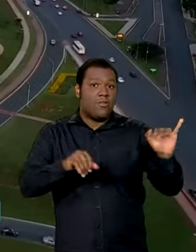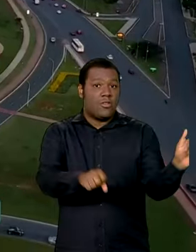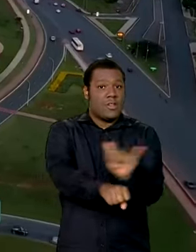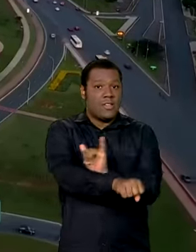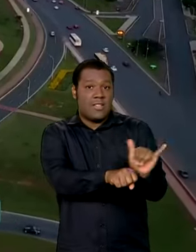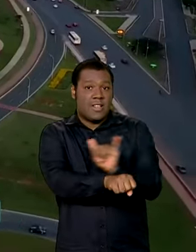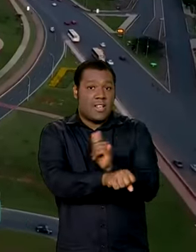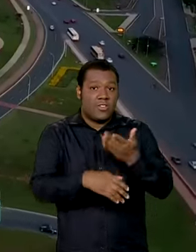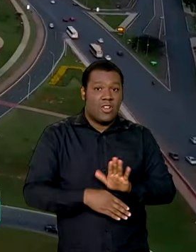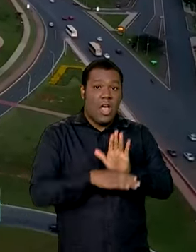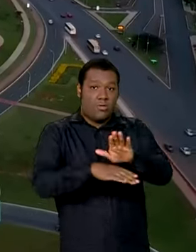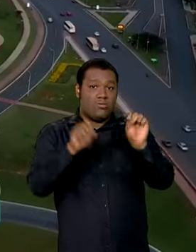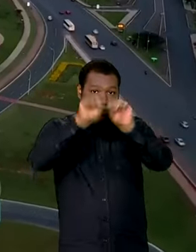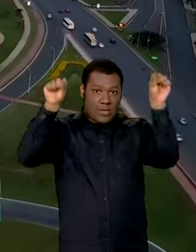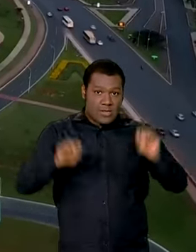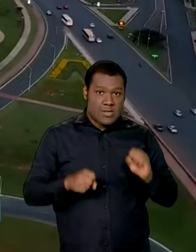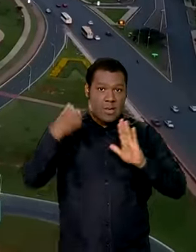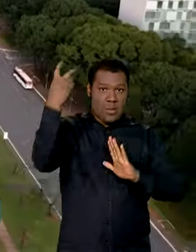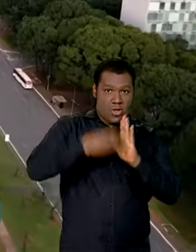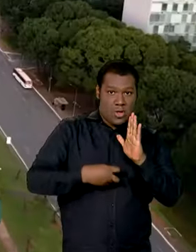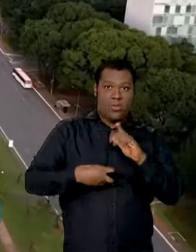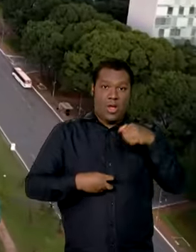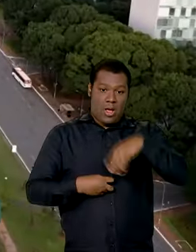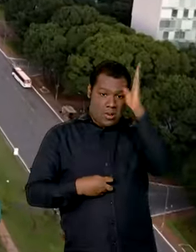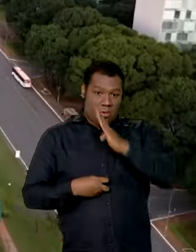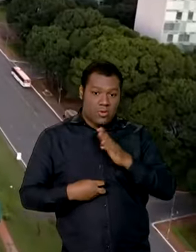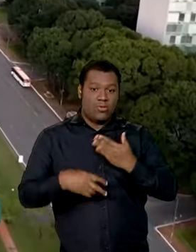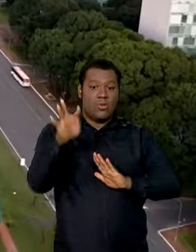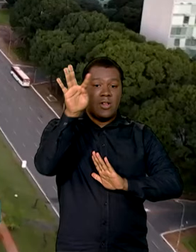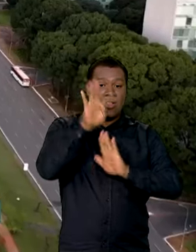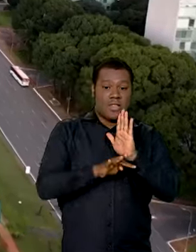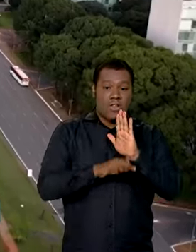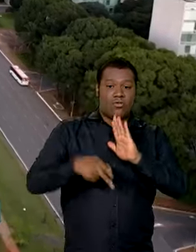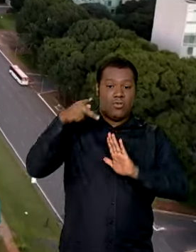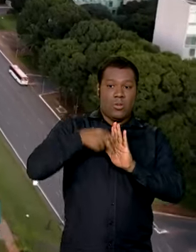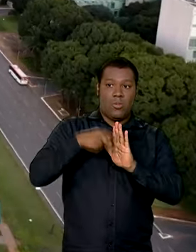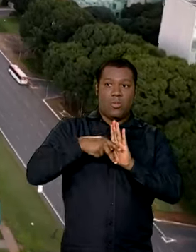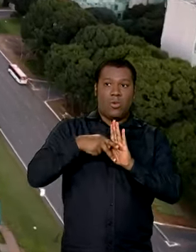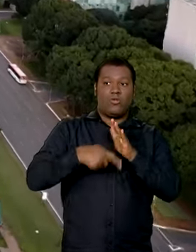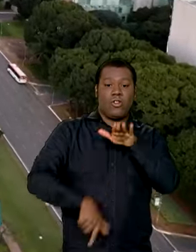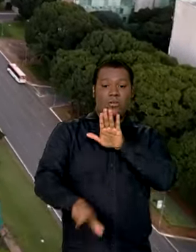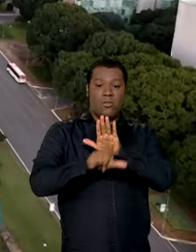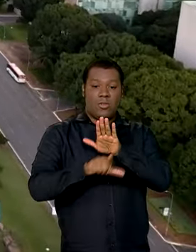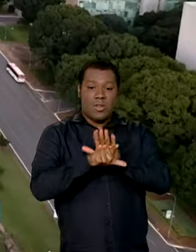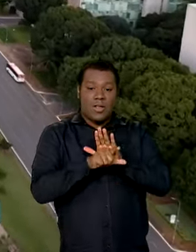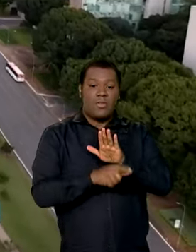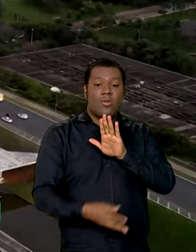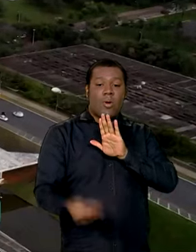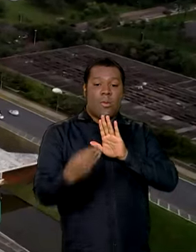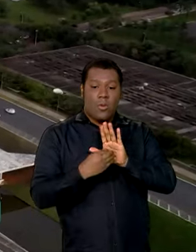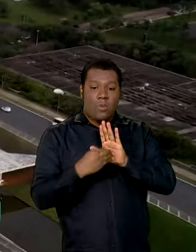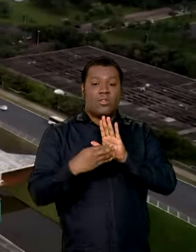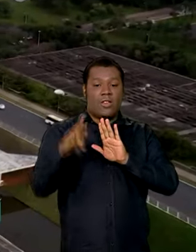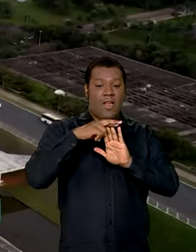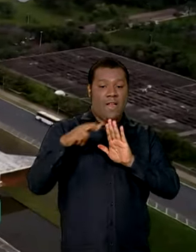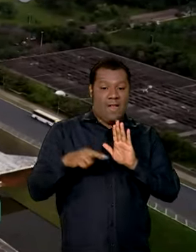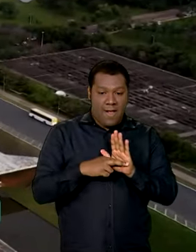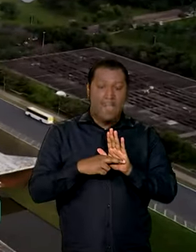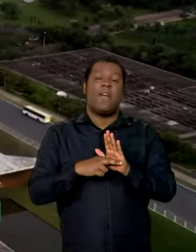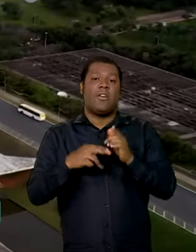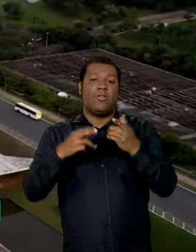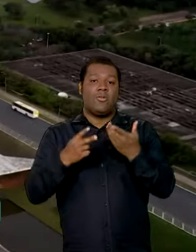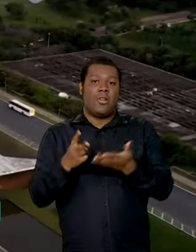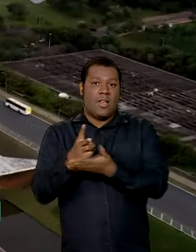simplificar o sistema tributário do país. O texto do projeto de lei que regulamenta a reforma foi enviado na